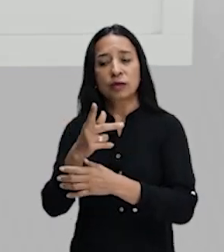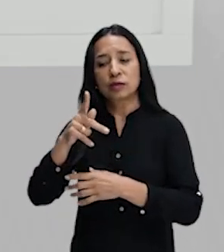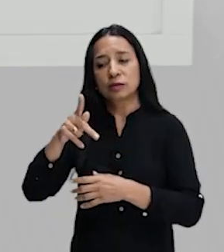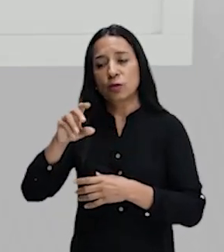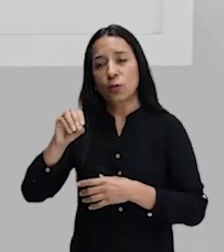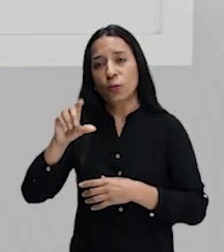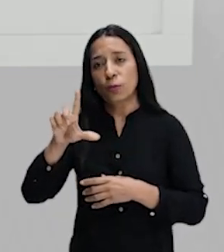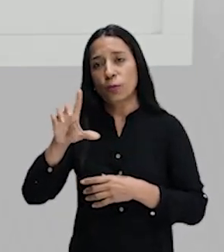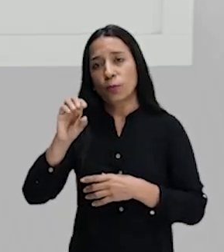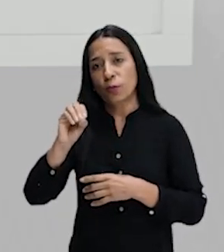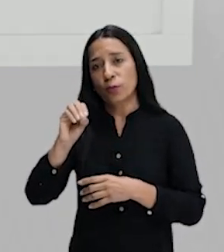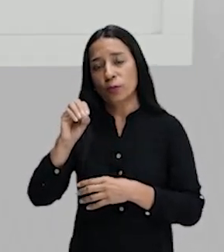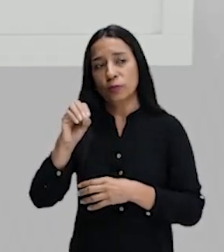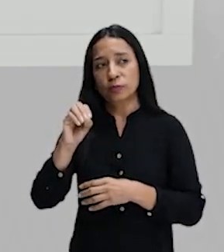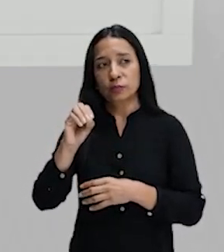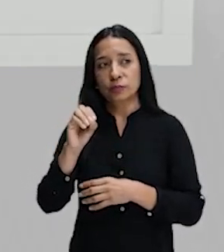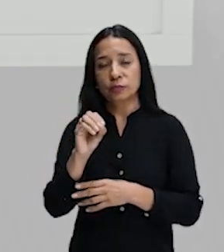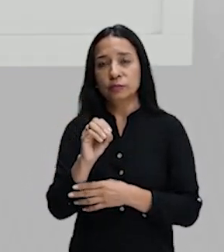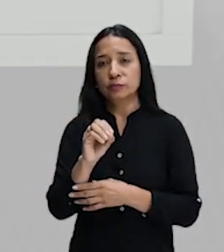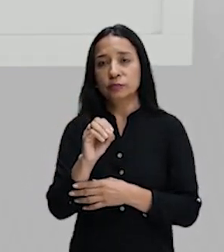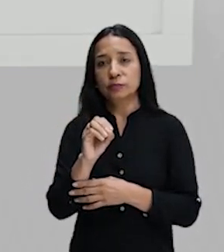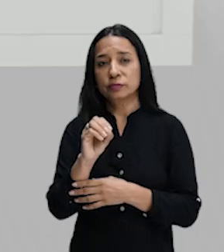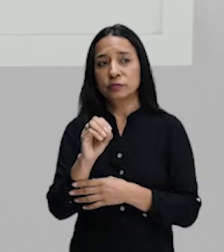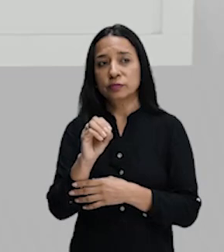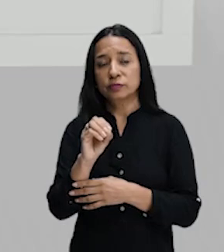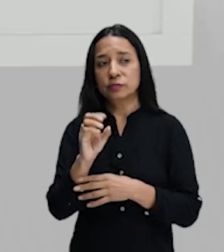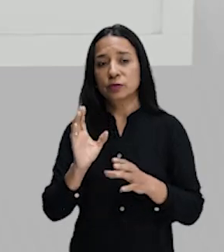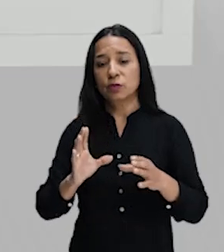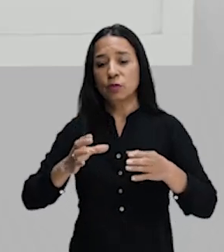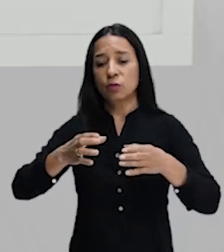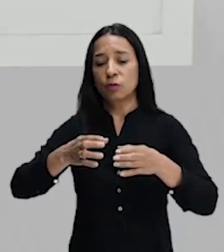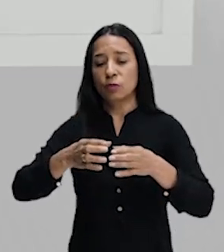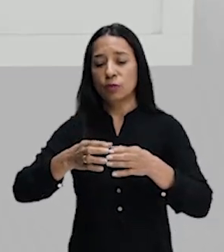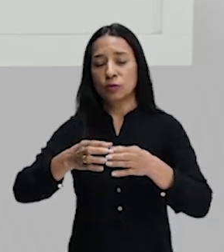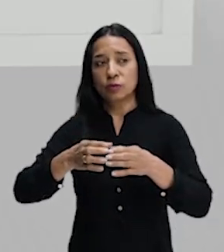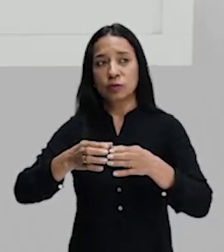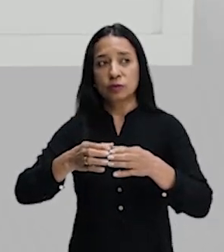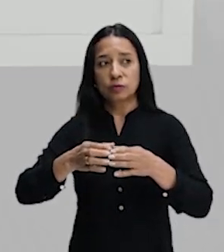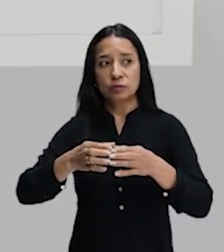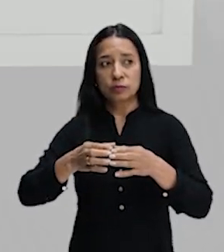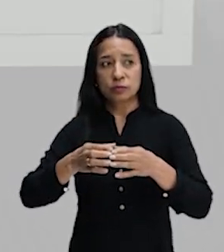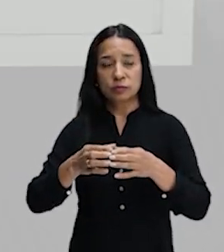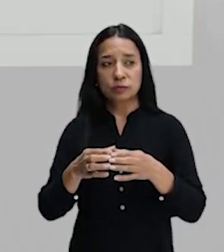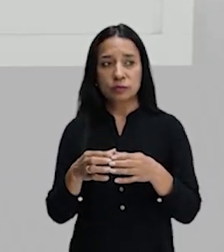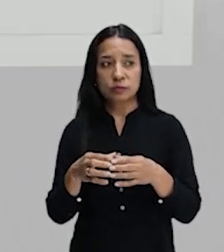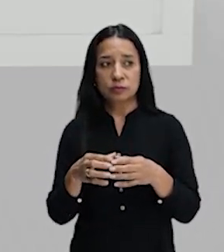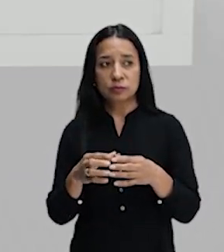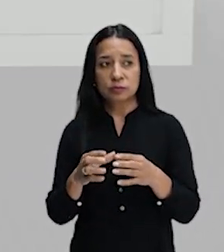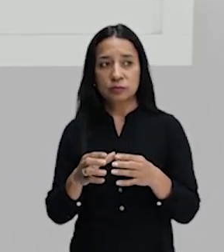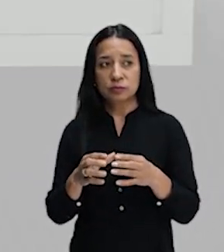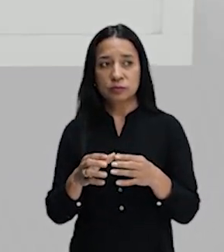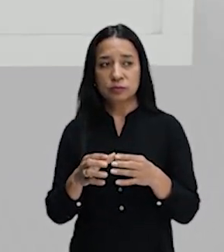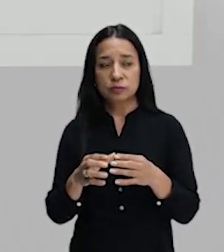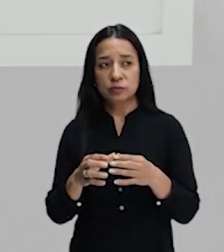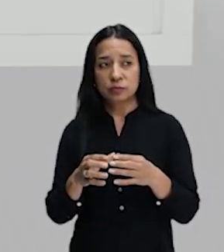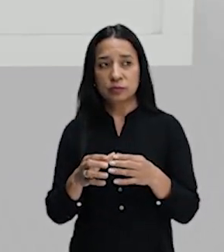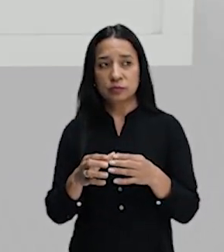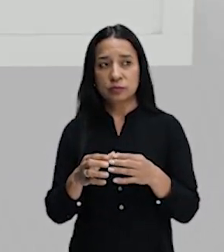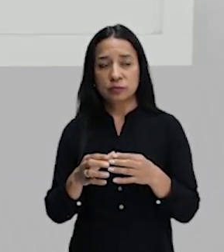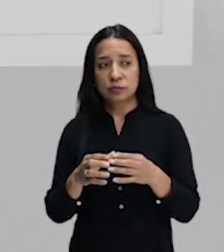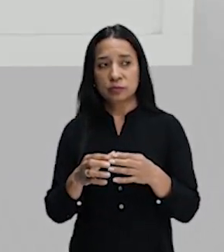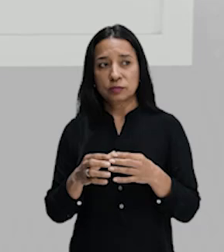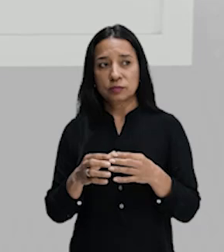nós chamamos, né, esse conjunto de dipolo magnético. Então isso